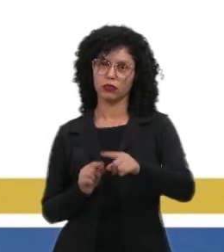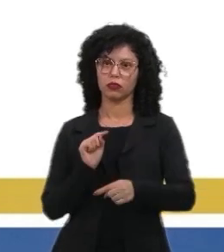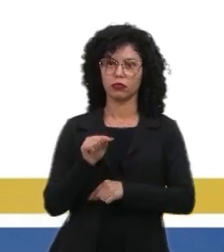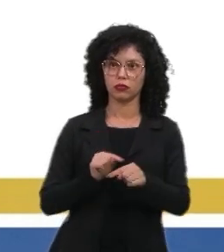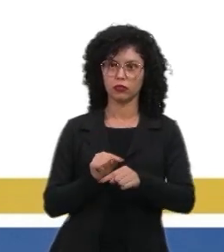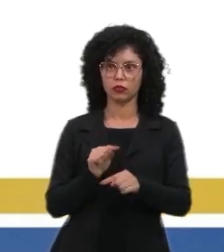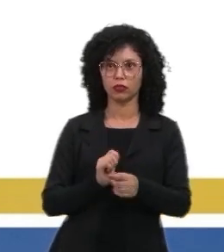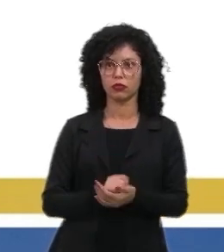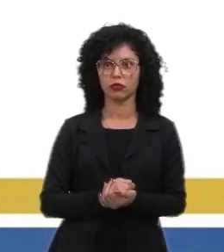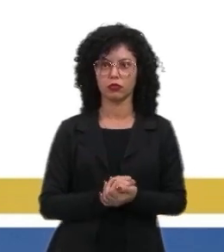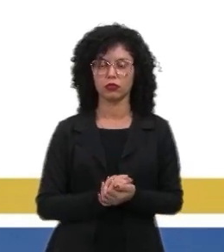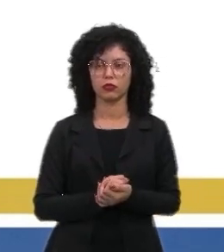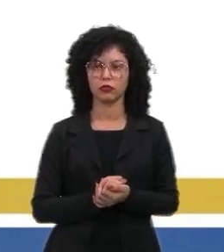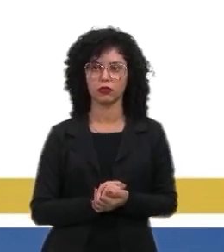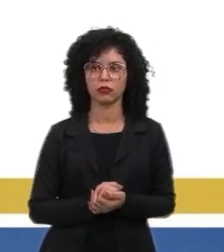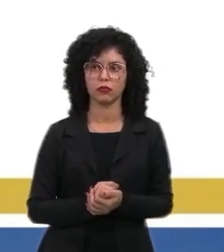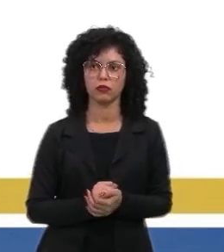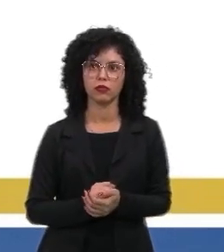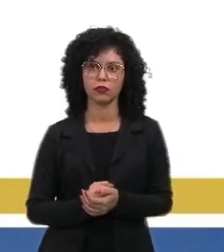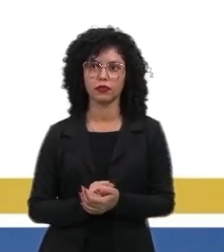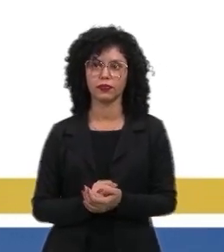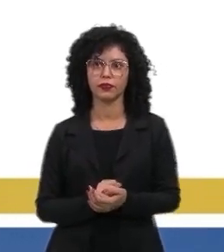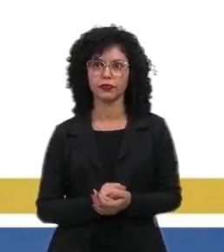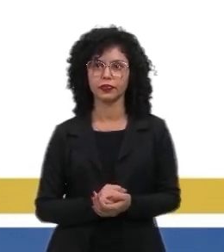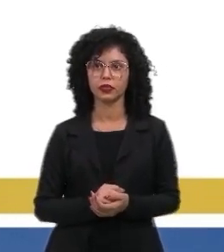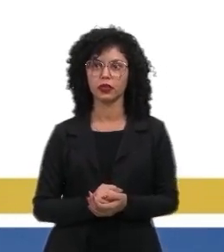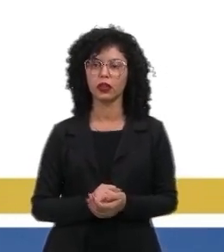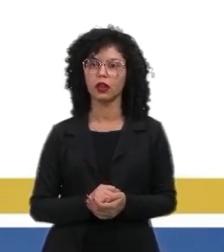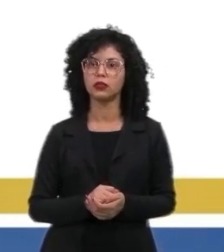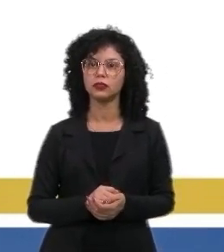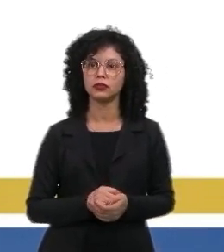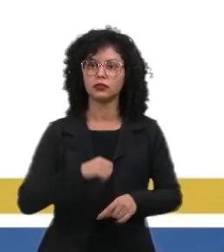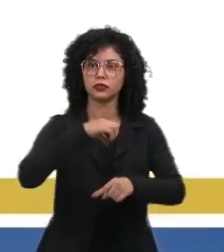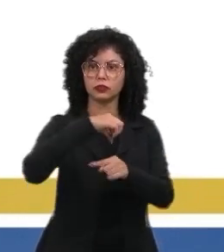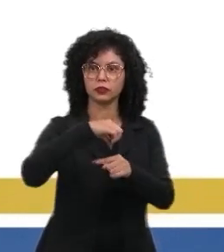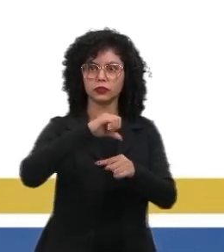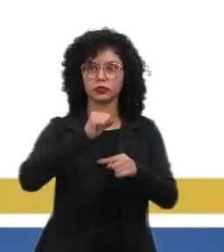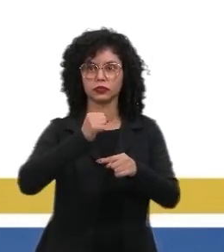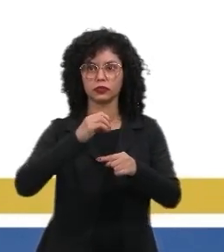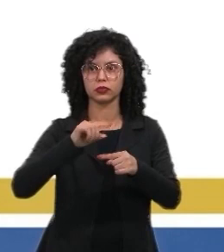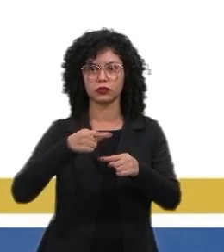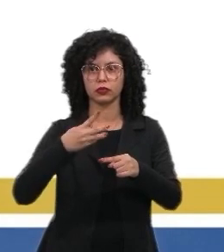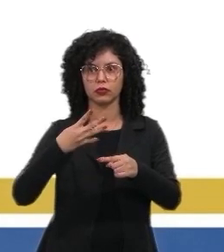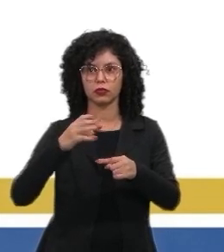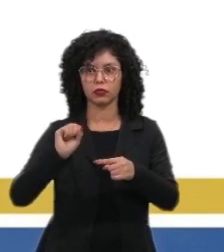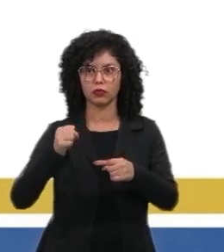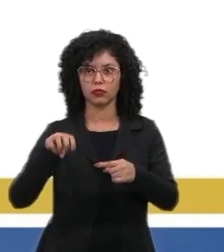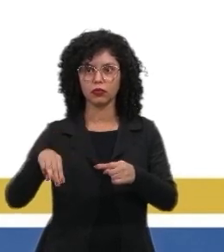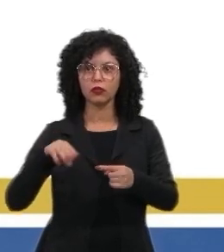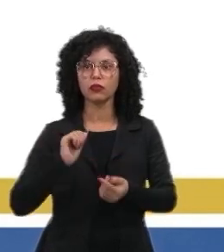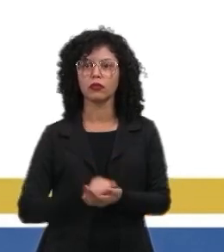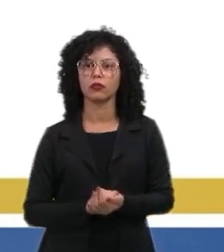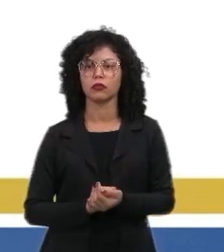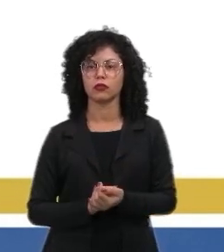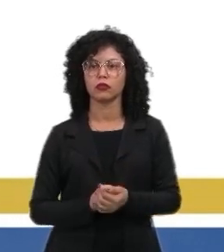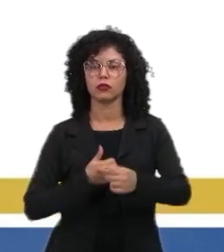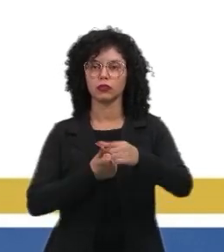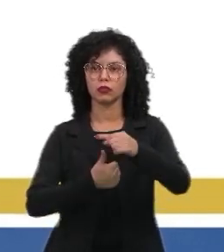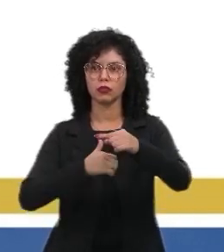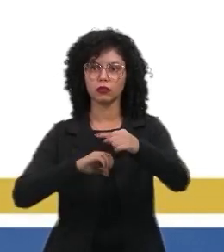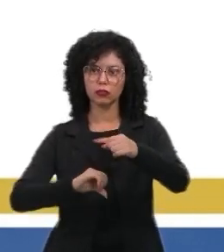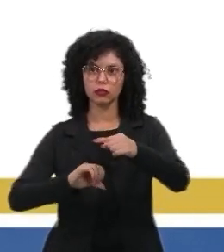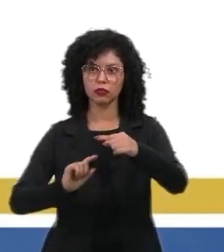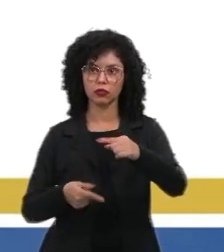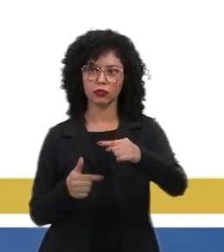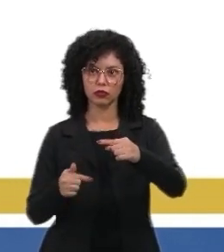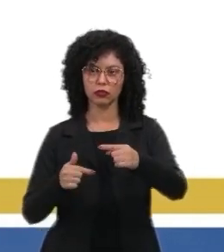ΔS dividido para velocidade. ΔS, que foi o espaço percorrido, foi de 98,48 metros. É o recorde